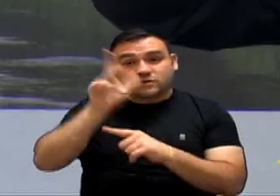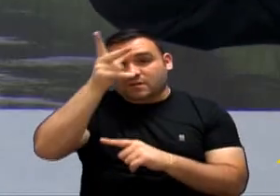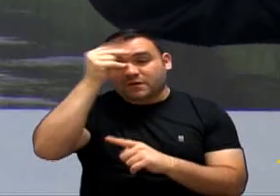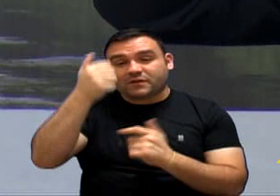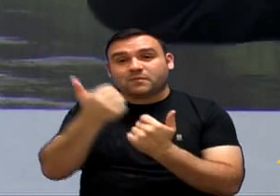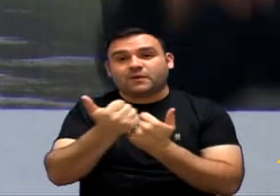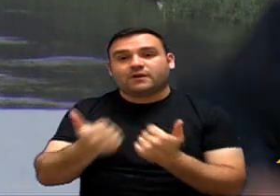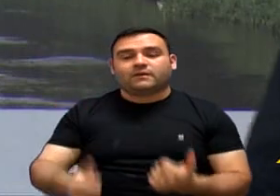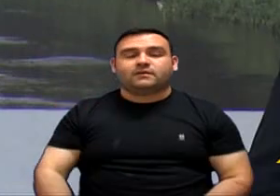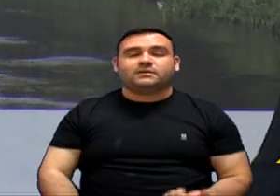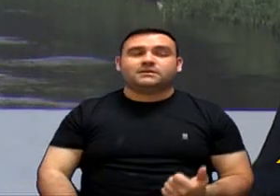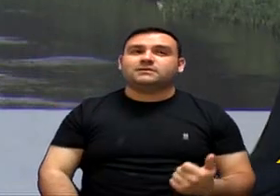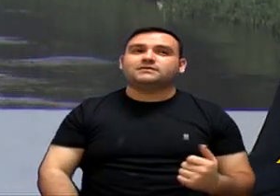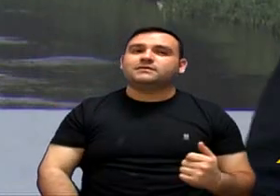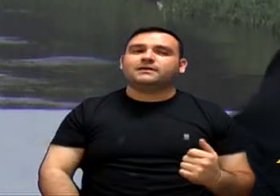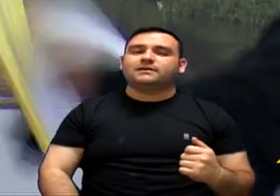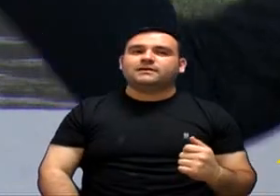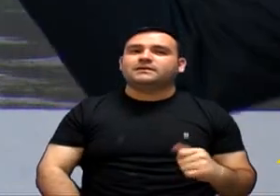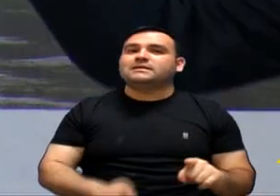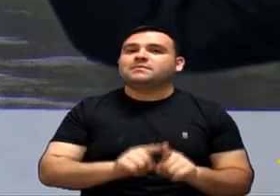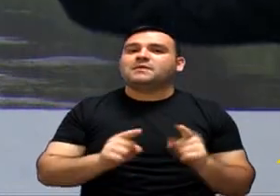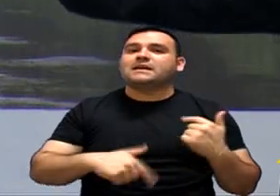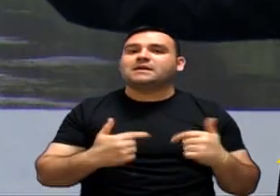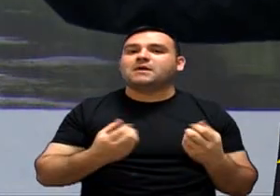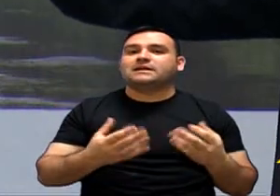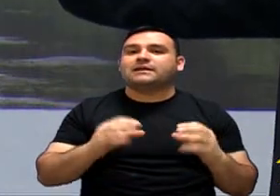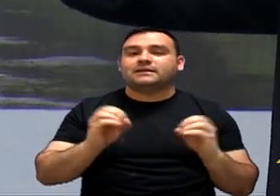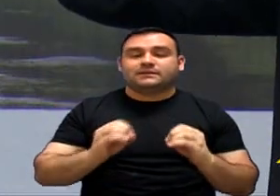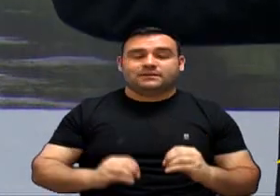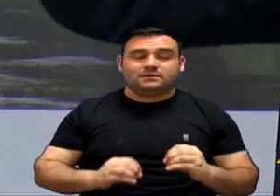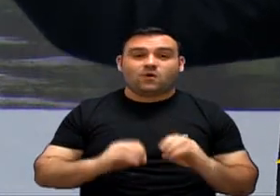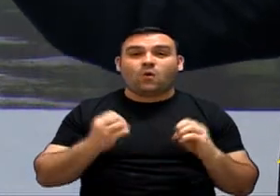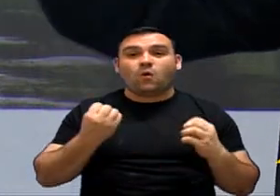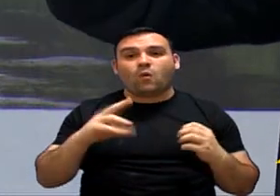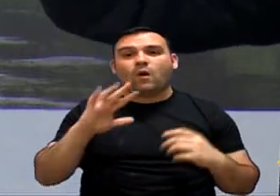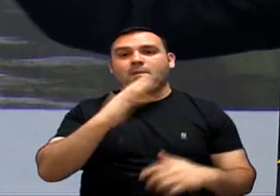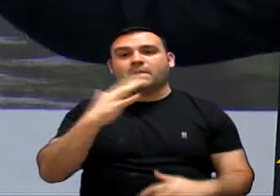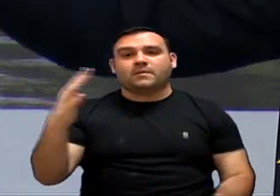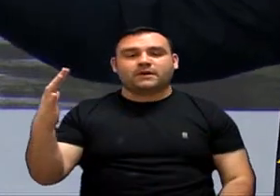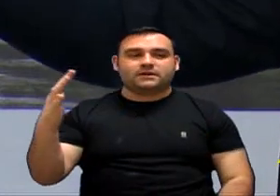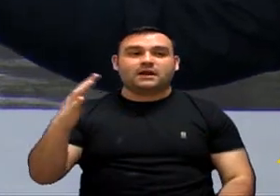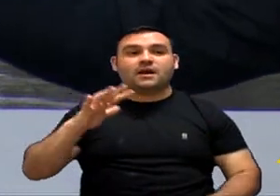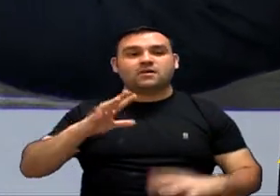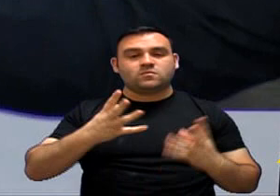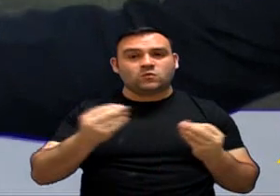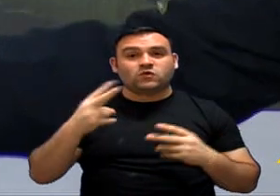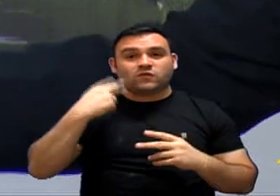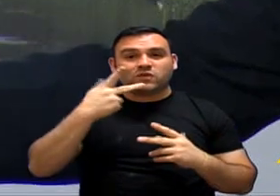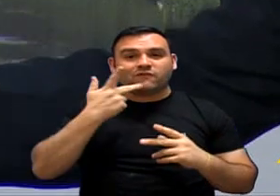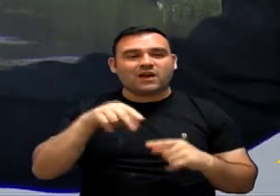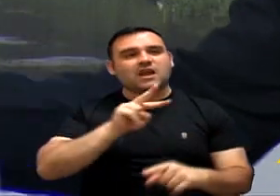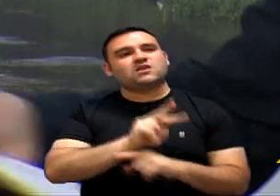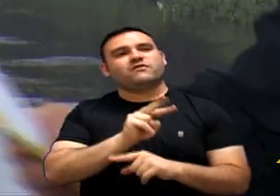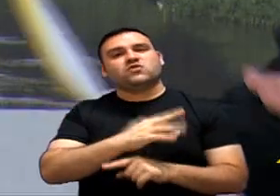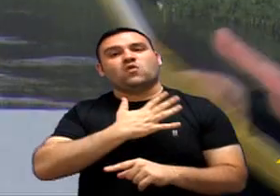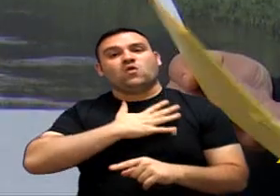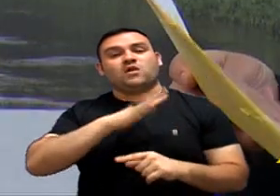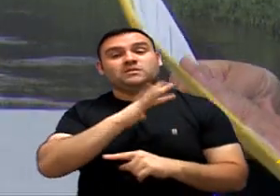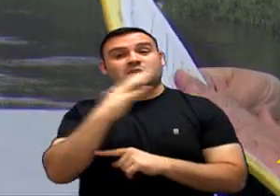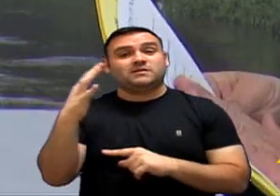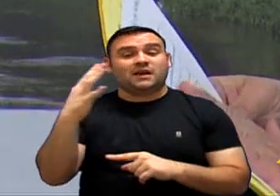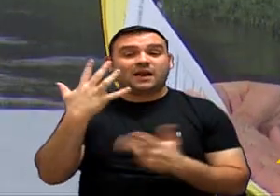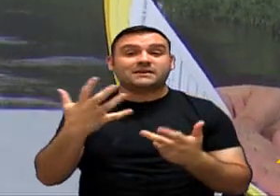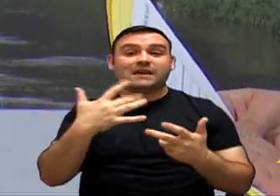não gerando emprego renda ao meio ambiente muito Vereador diz que a defensor do meio ambiente